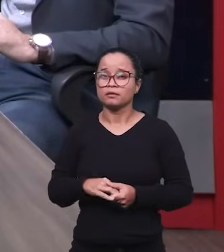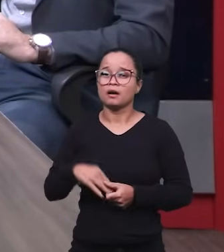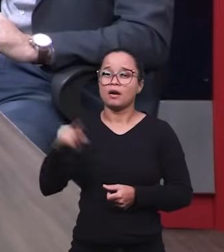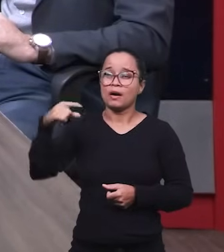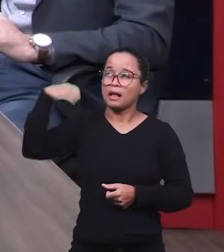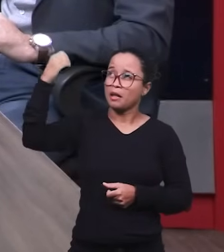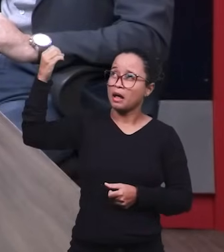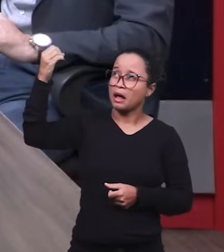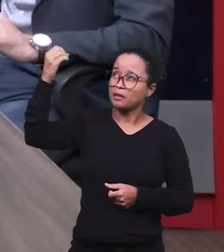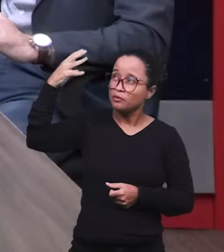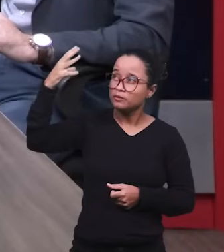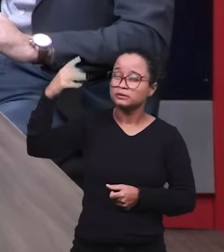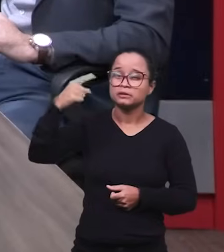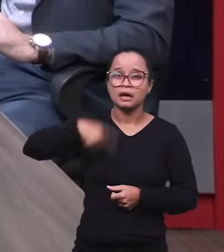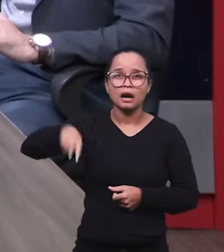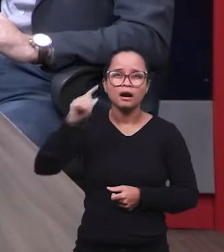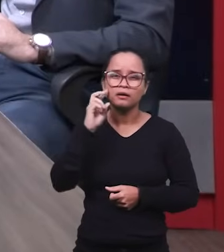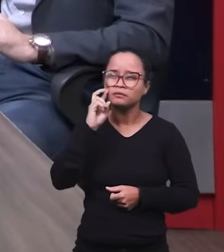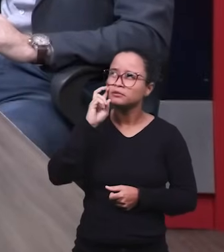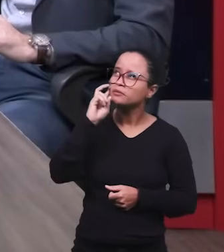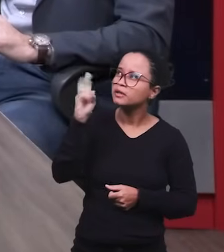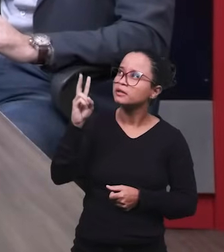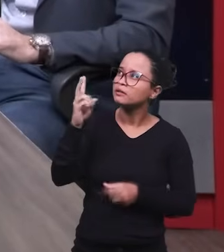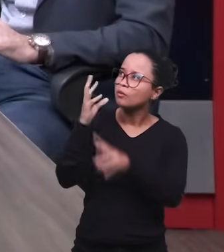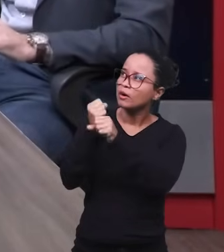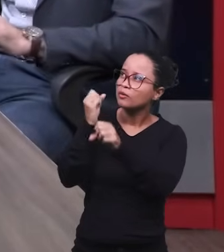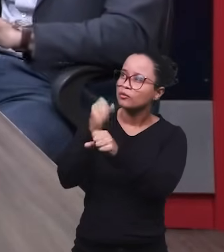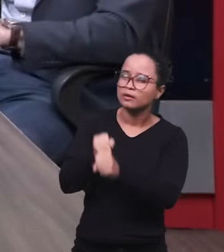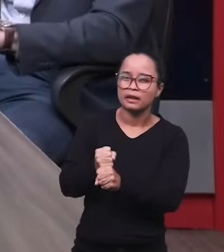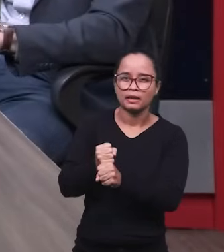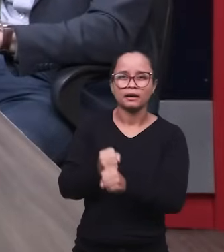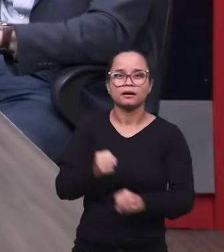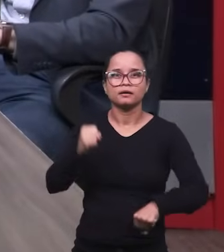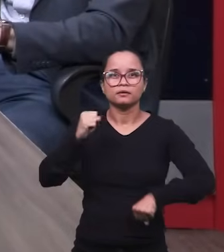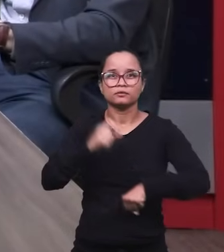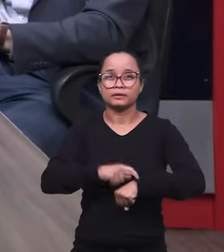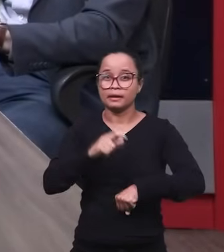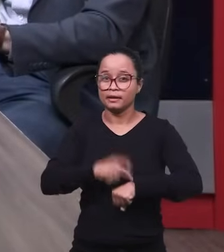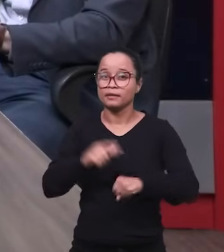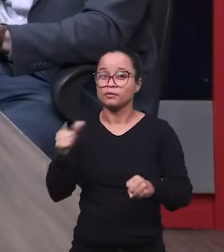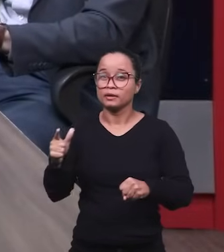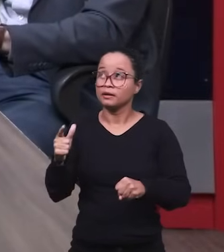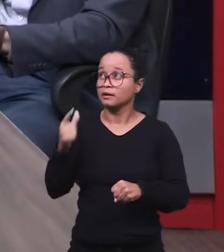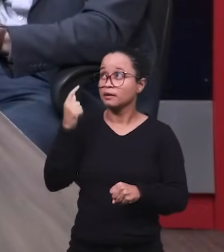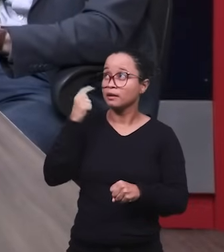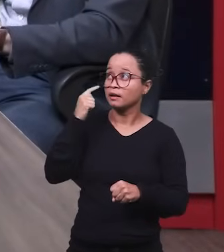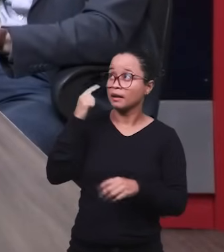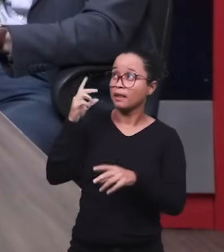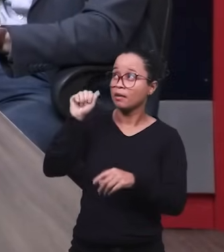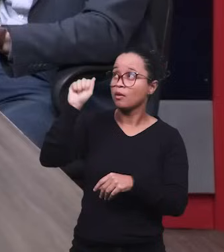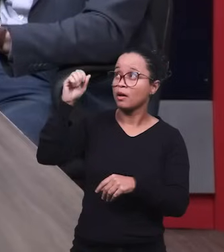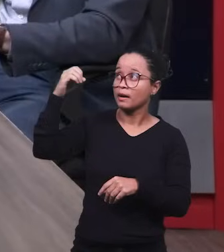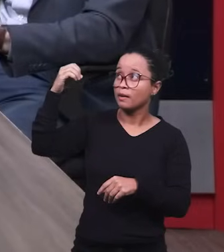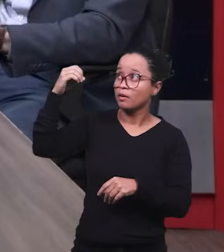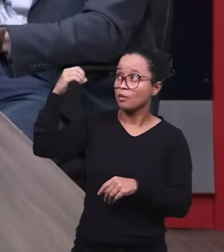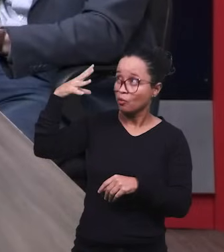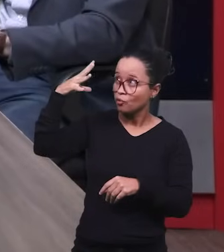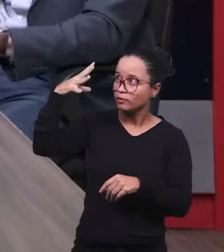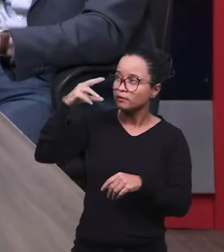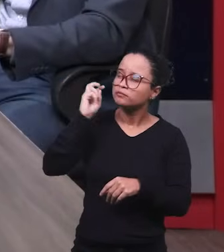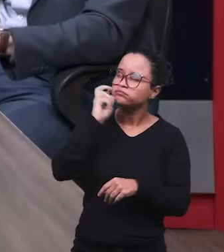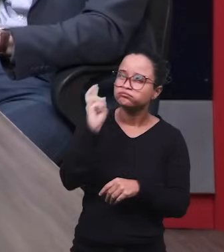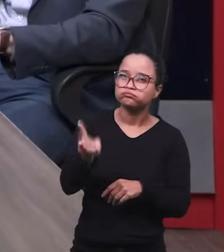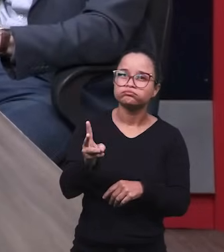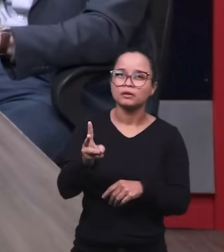olhos. Então, quando eu vou calcular o tempo que eu vou calcular que aquela luz chegou nos meus olhos, ele vai